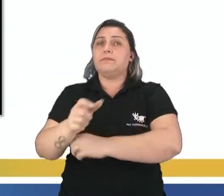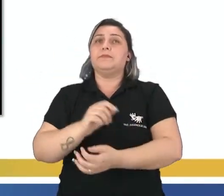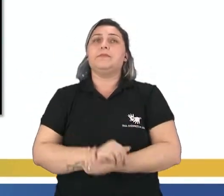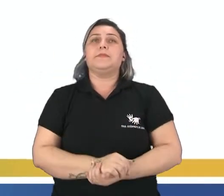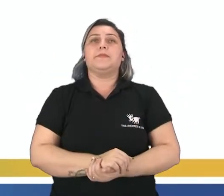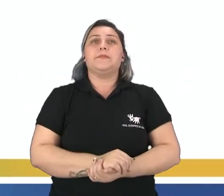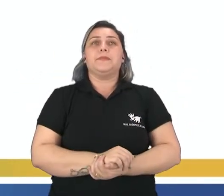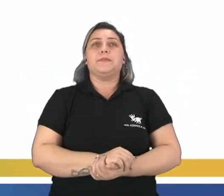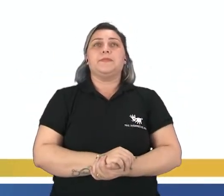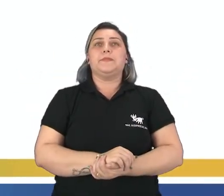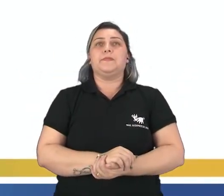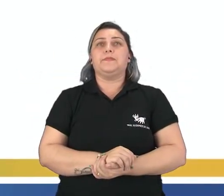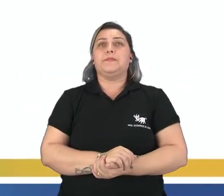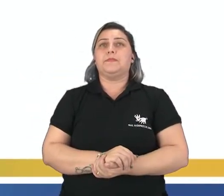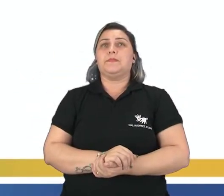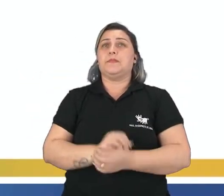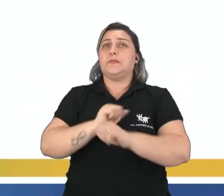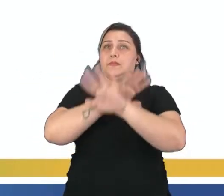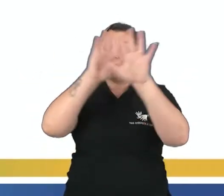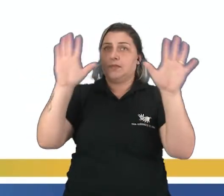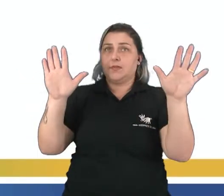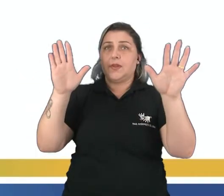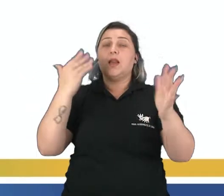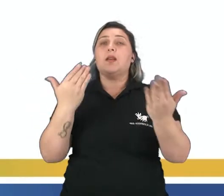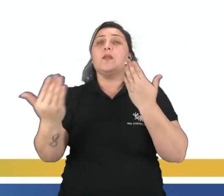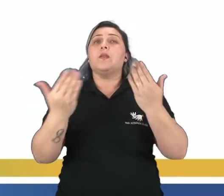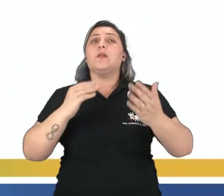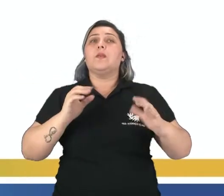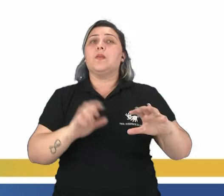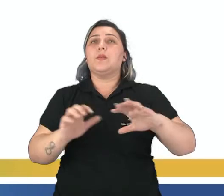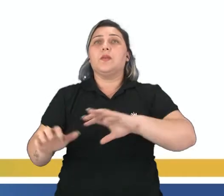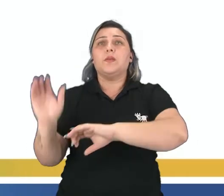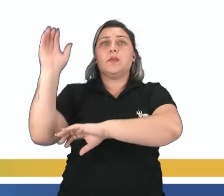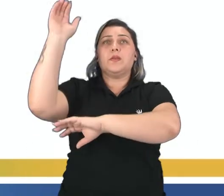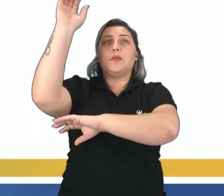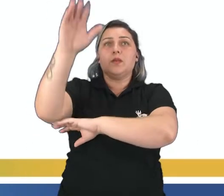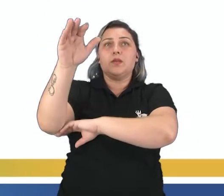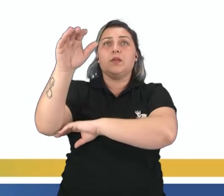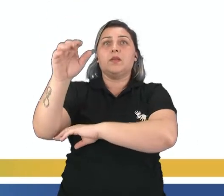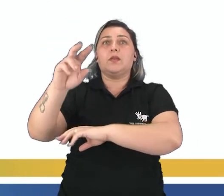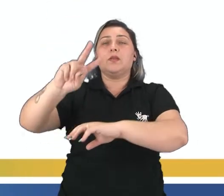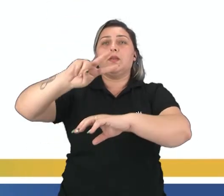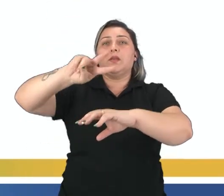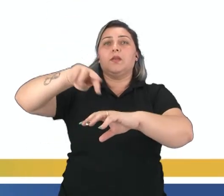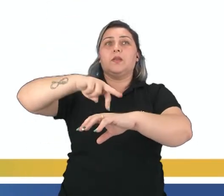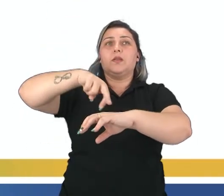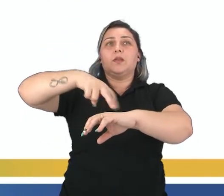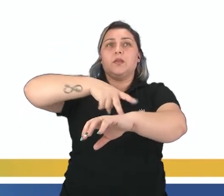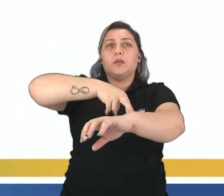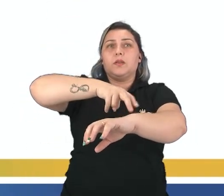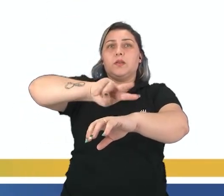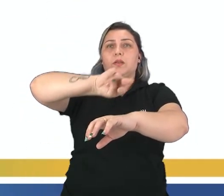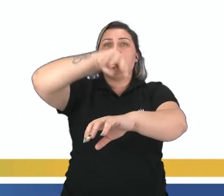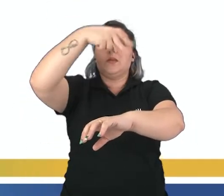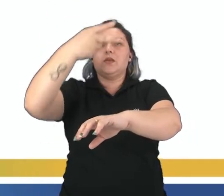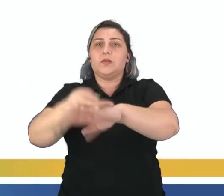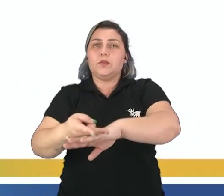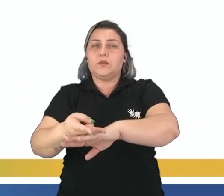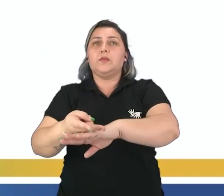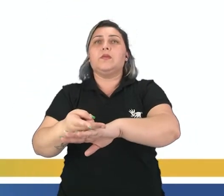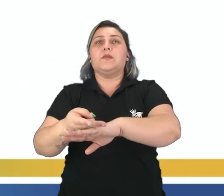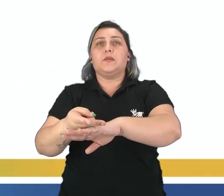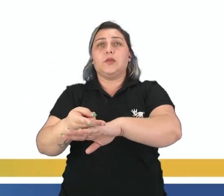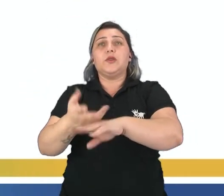seus praticantes. Para deixar mais claro, ela compara o basquete e a ginástica olímpica. Um